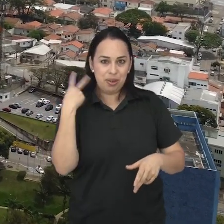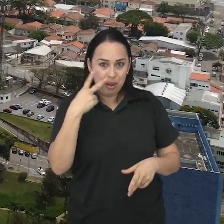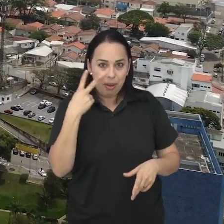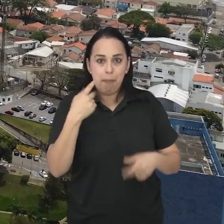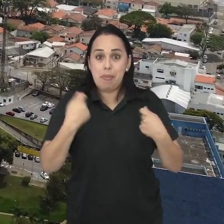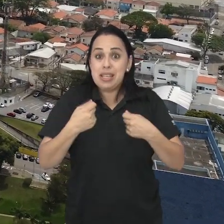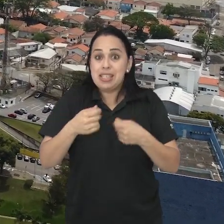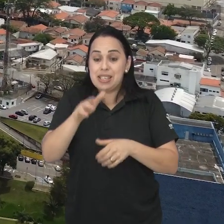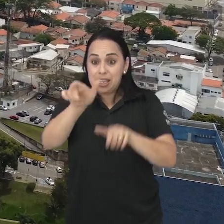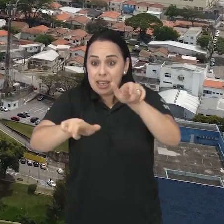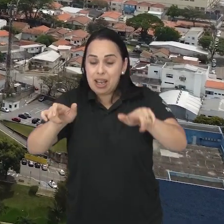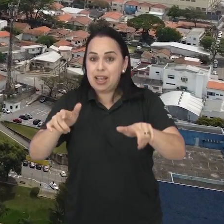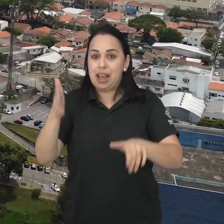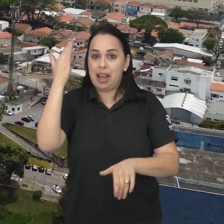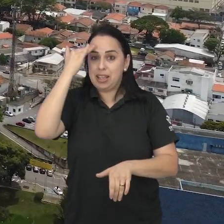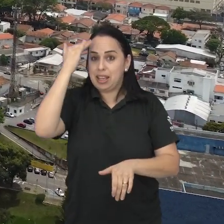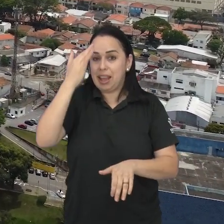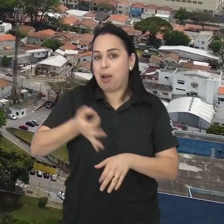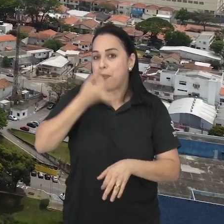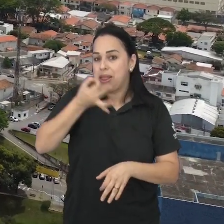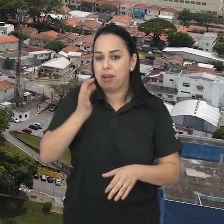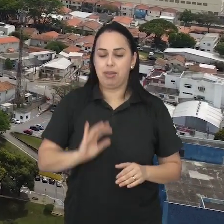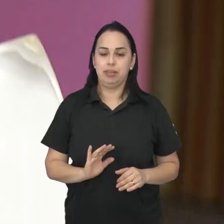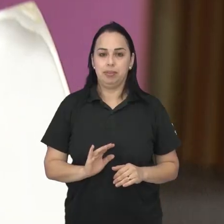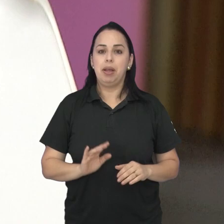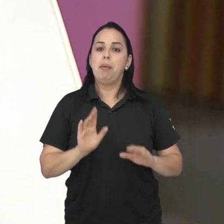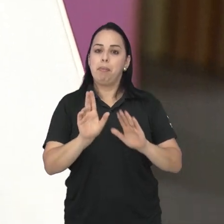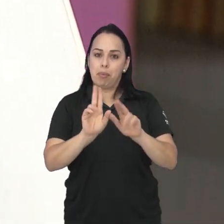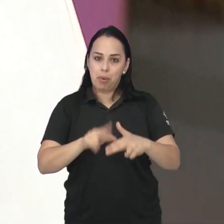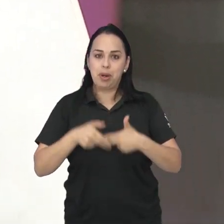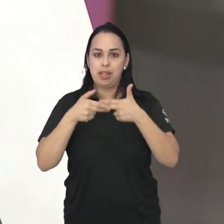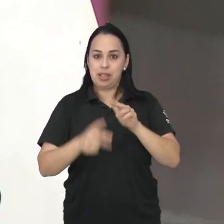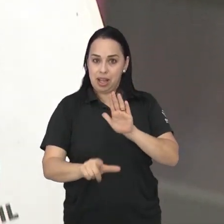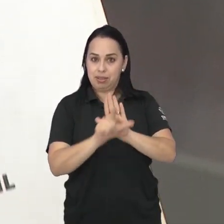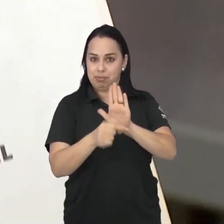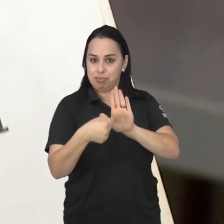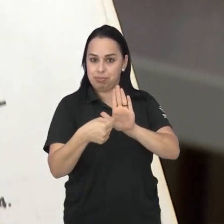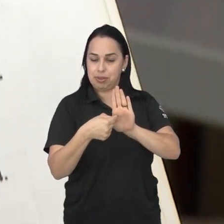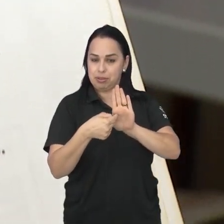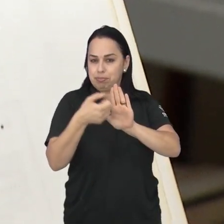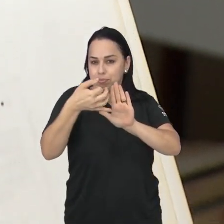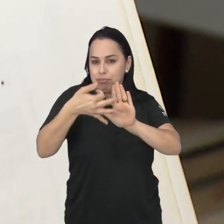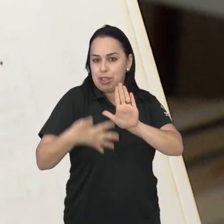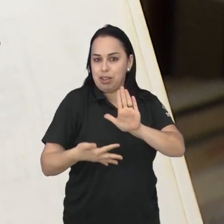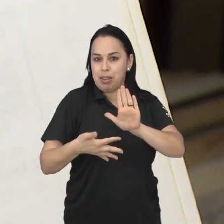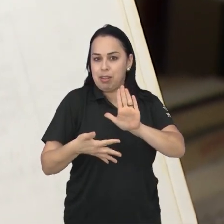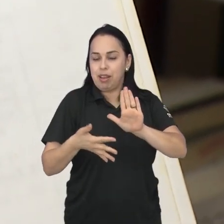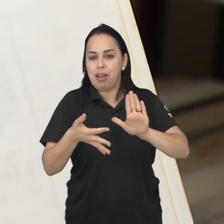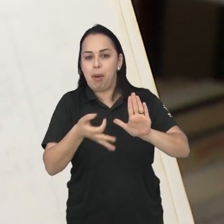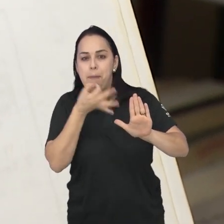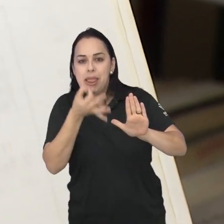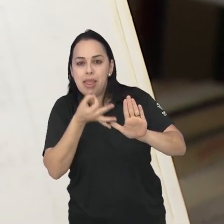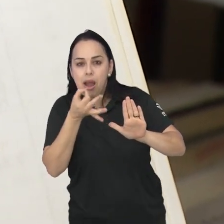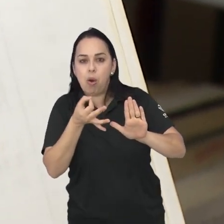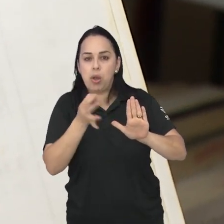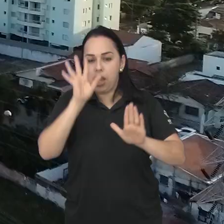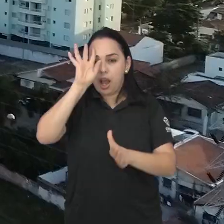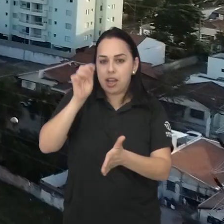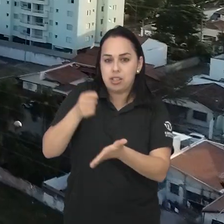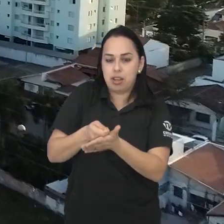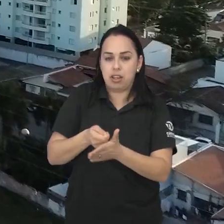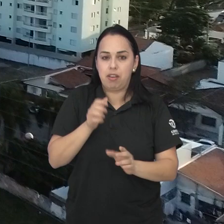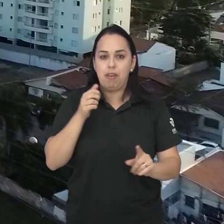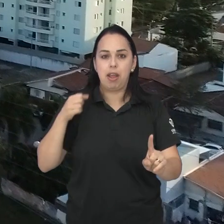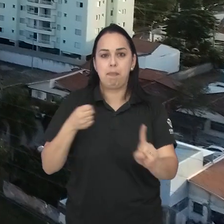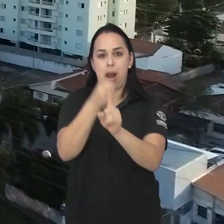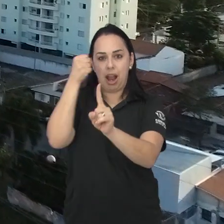garantir que a população tenha voz nos atos do governo, a nossa legislação determina que algumas decisões e mudanças que